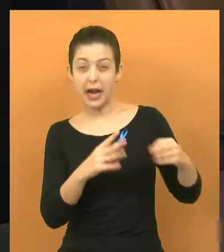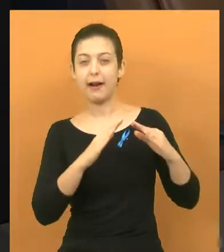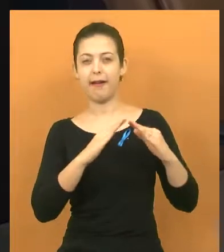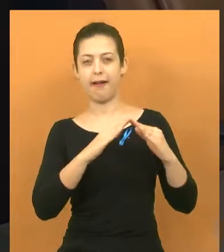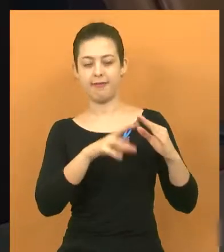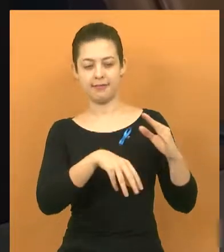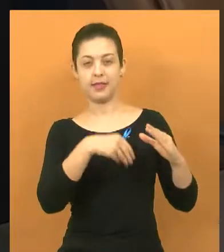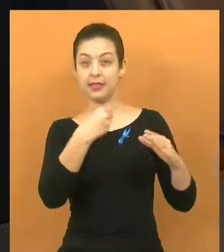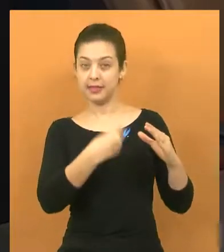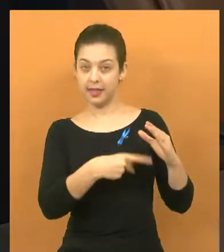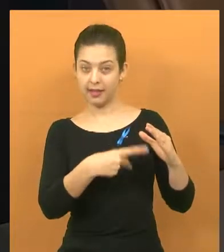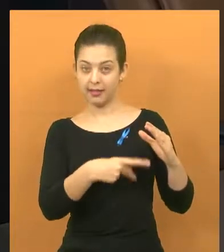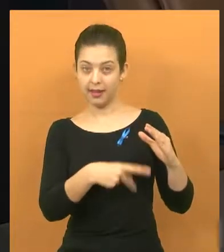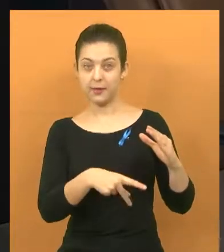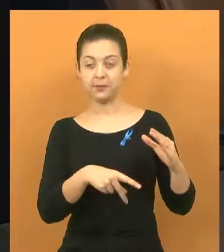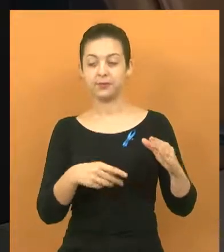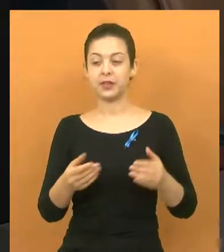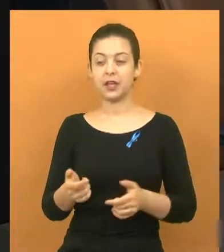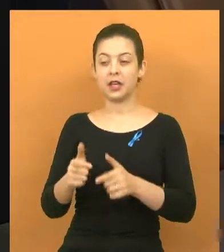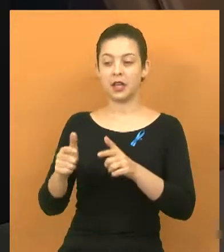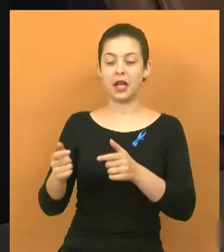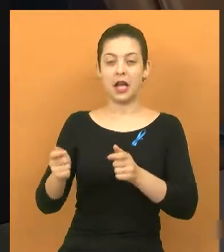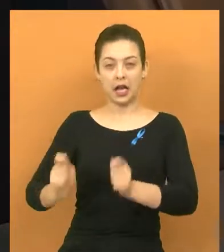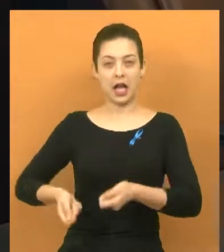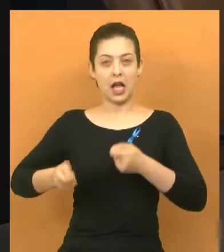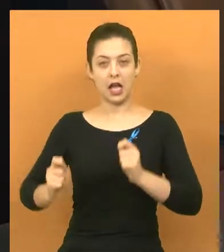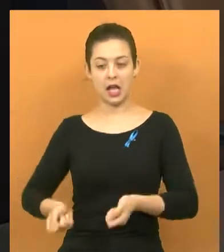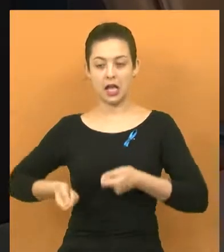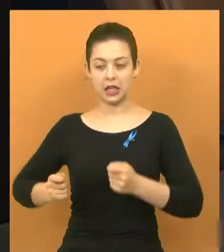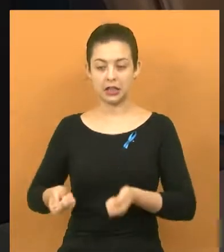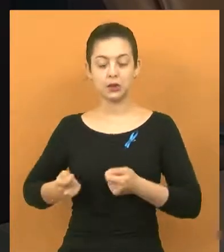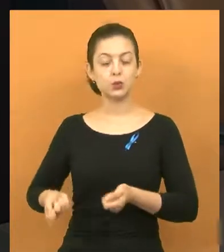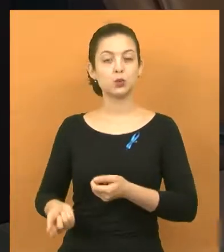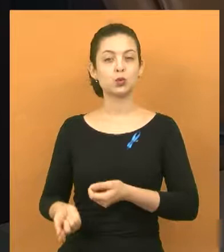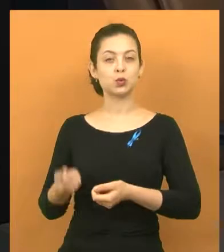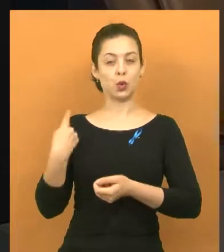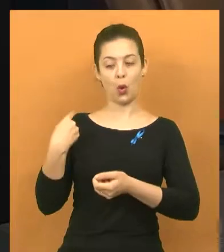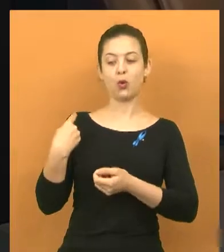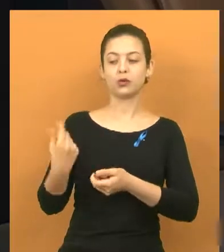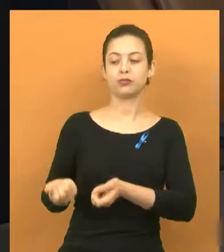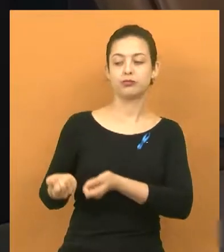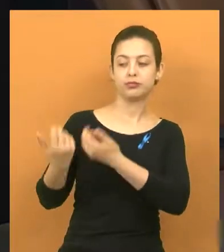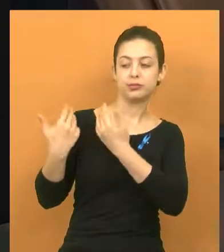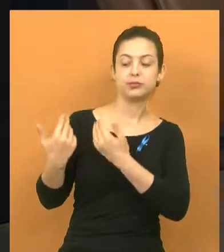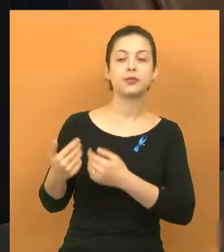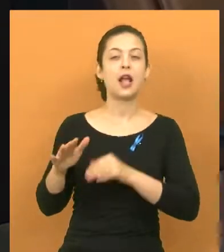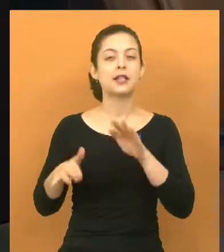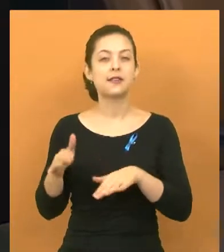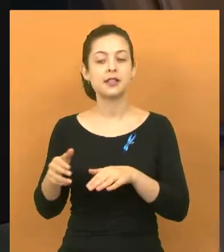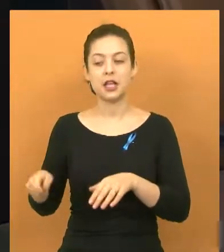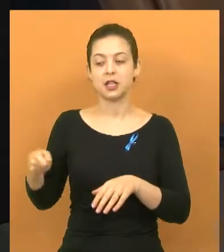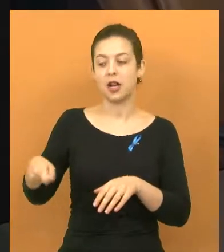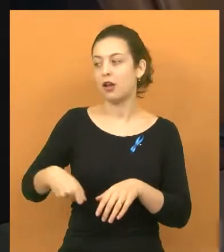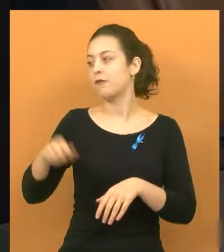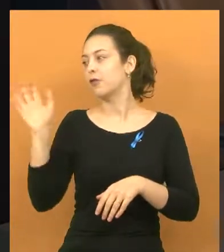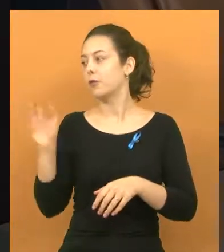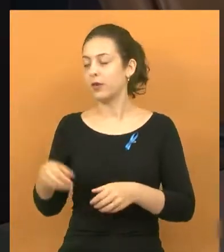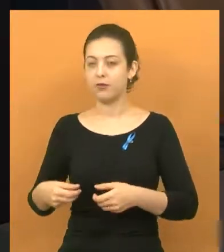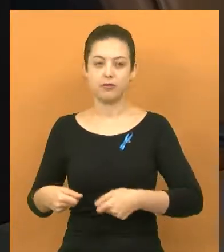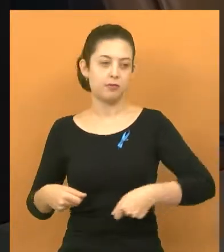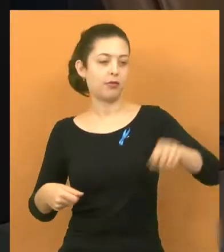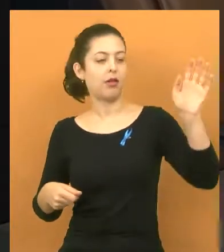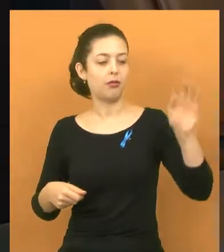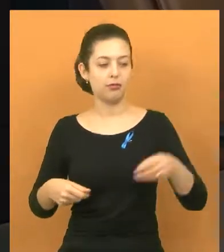os lixos da casa dele, e coloca dentro da carroça. Então, ele sai para ir para o serviço na cidade, aí, de vez em quando, ele pega uma sacolinha e descarta,